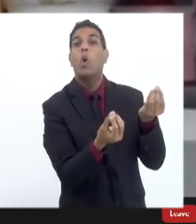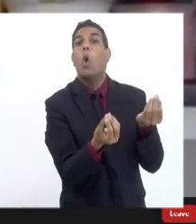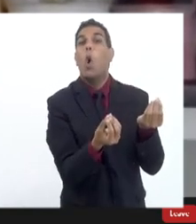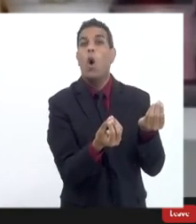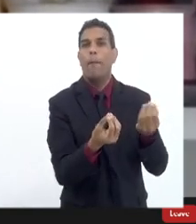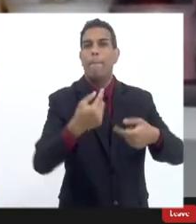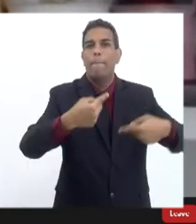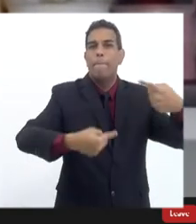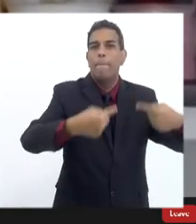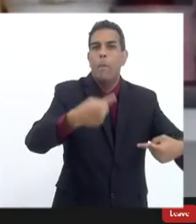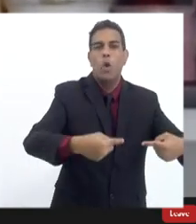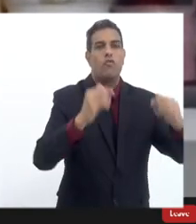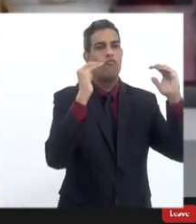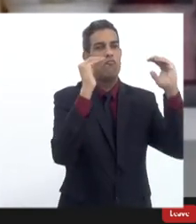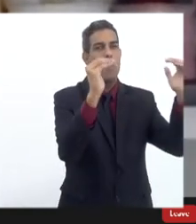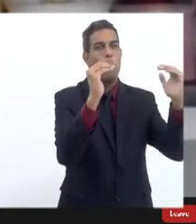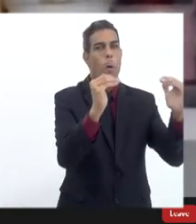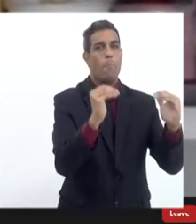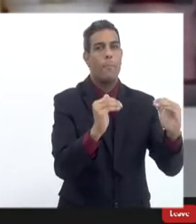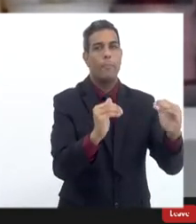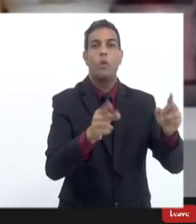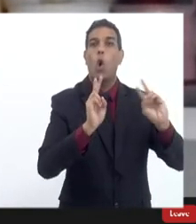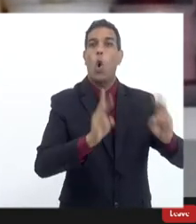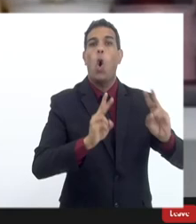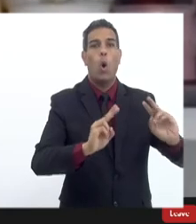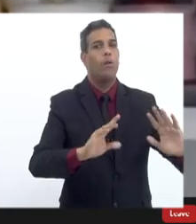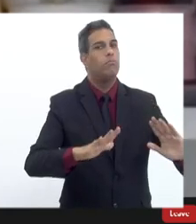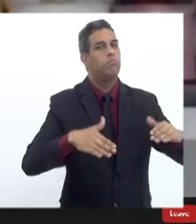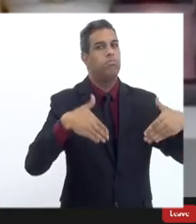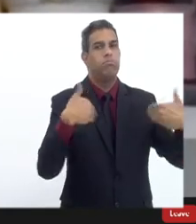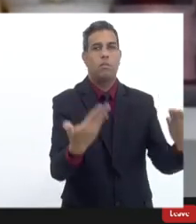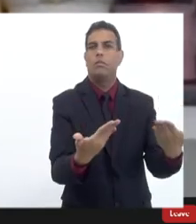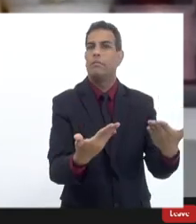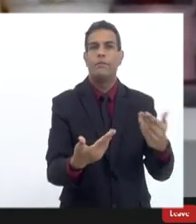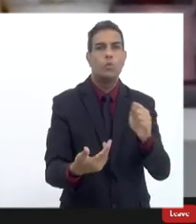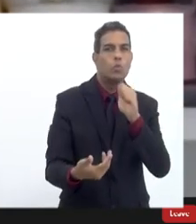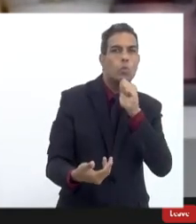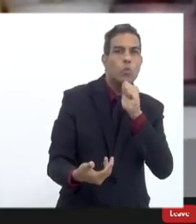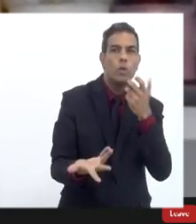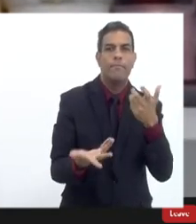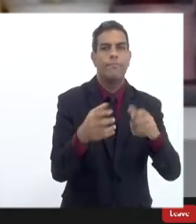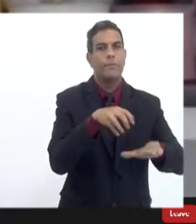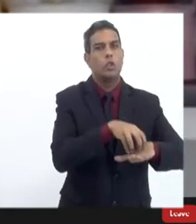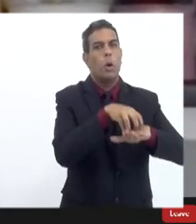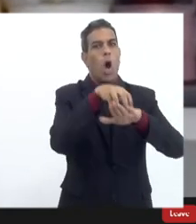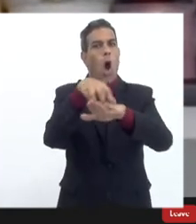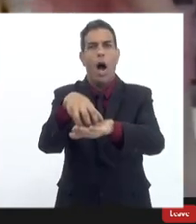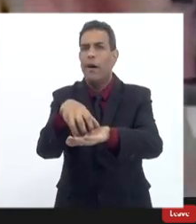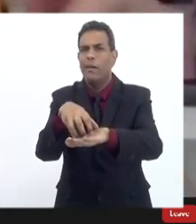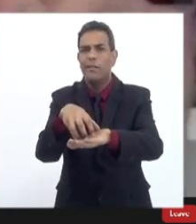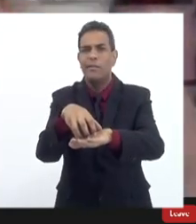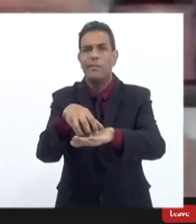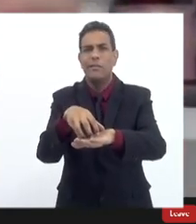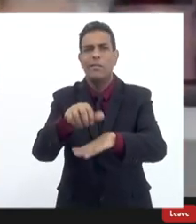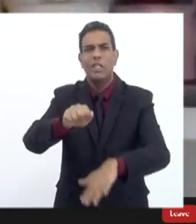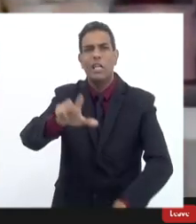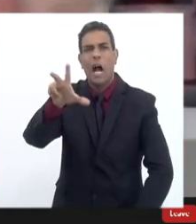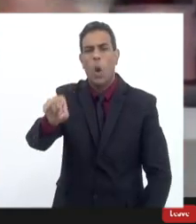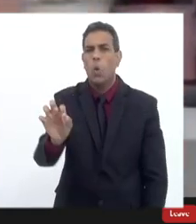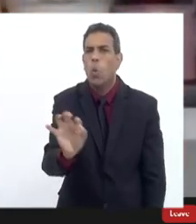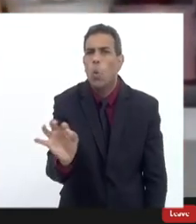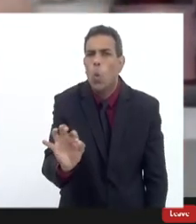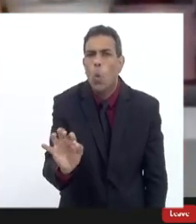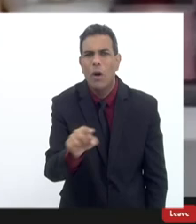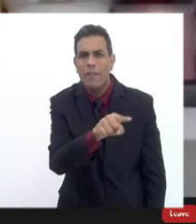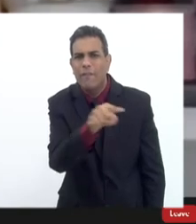das políticas públicas, continua, por exemplo, a não falar sobre transporte escolar. Né, algumas pessoas disseram